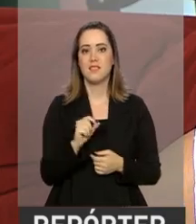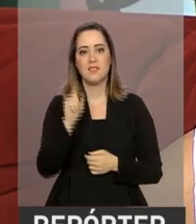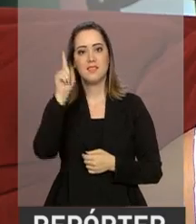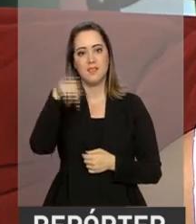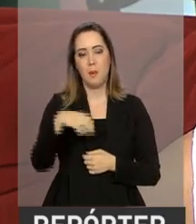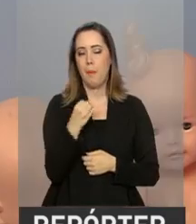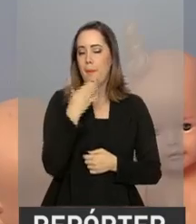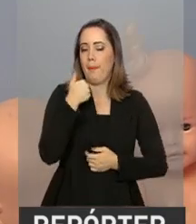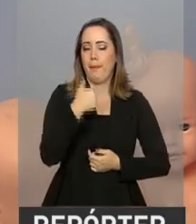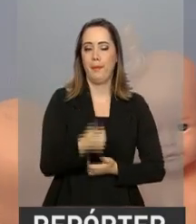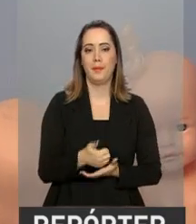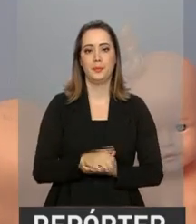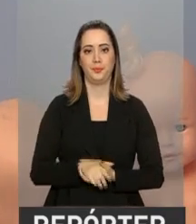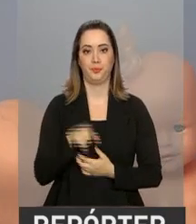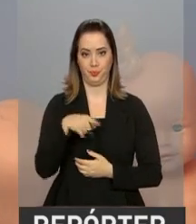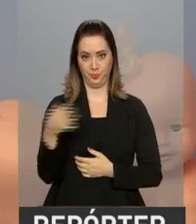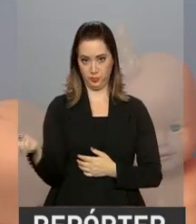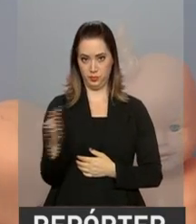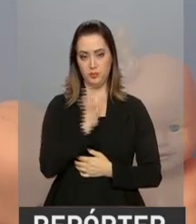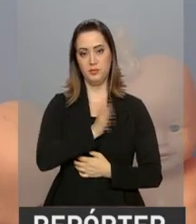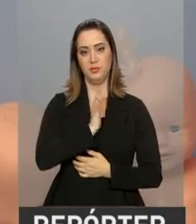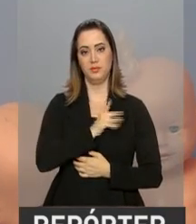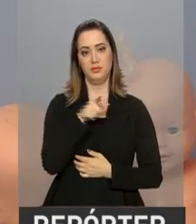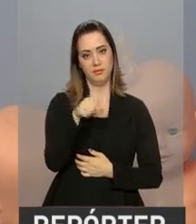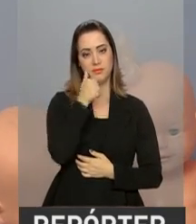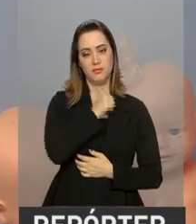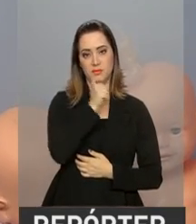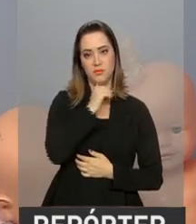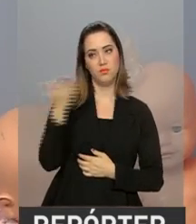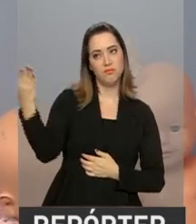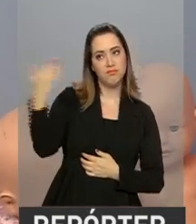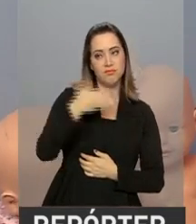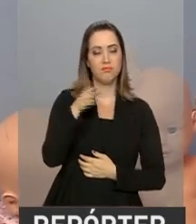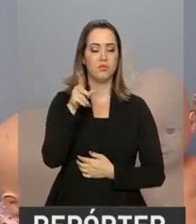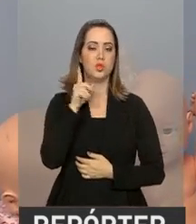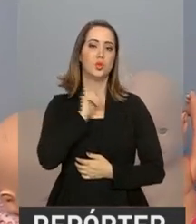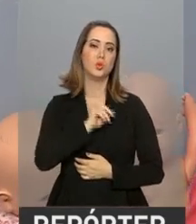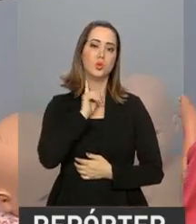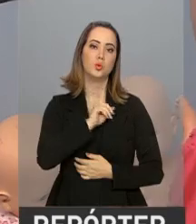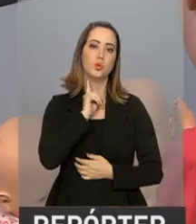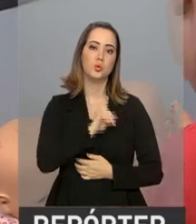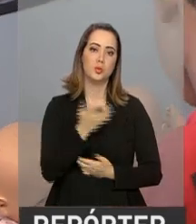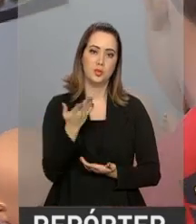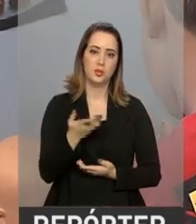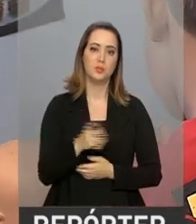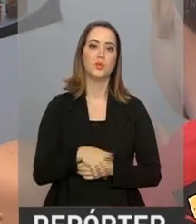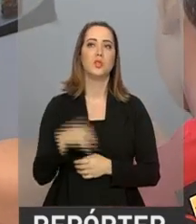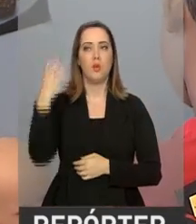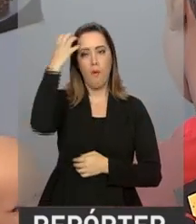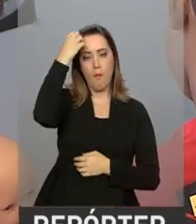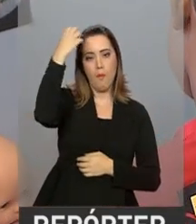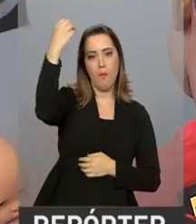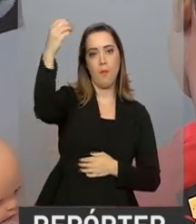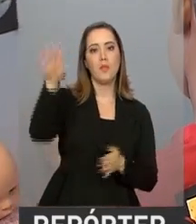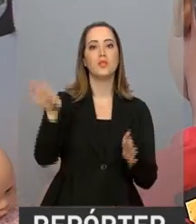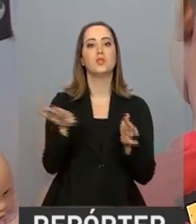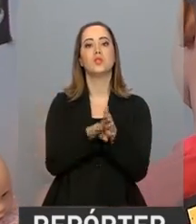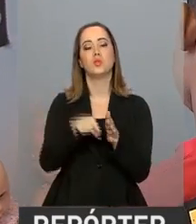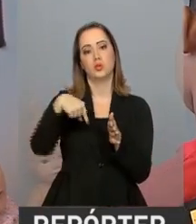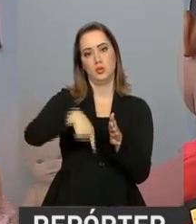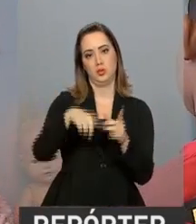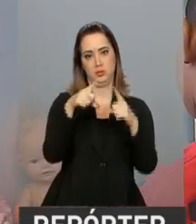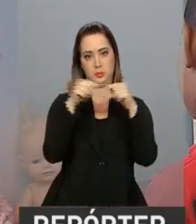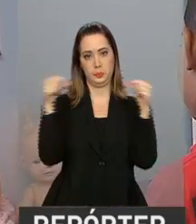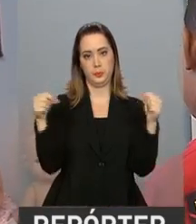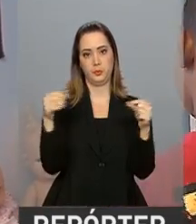foi bom demais o novo coração de Ana Júlia veio de Minas Gerais da cidade de Uberlândia ele viajou até Brasília em um avião da